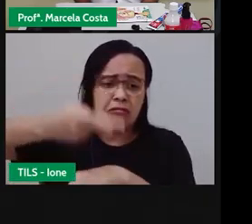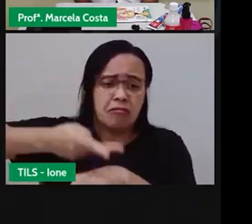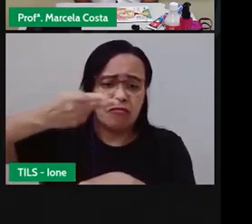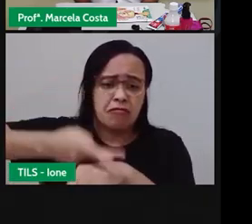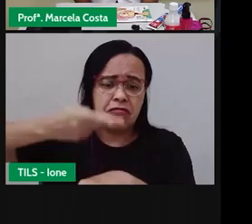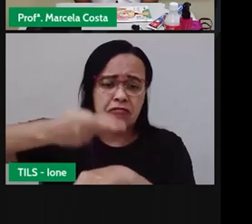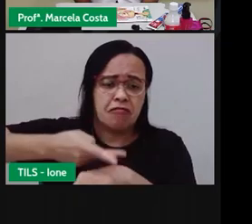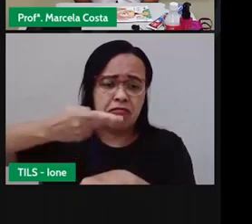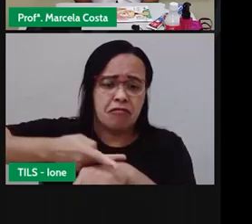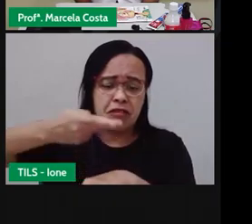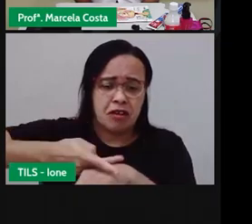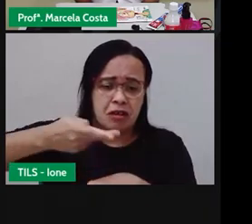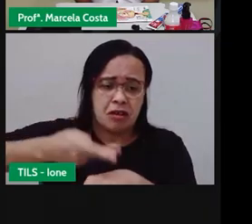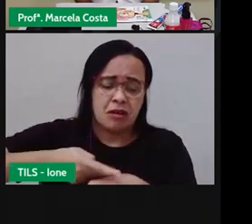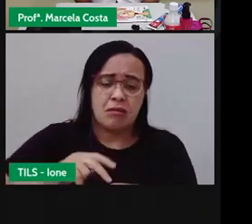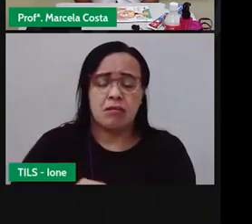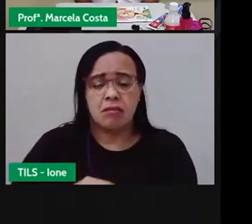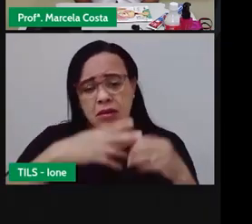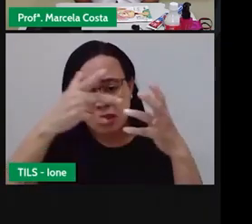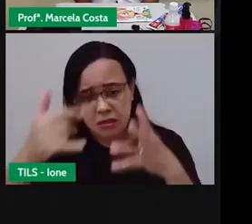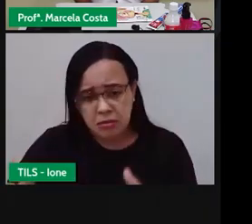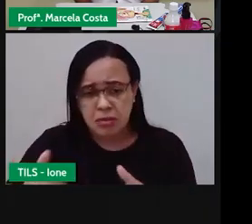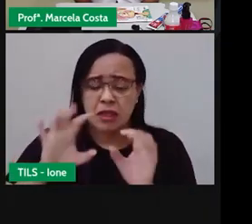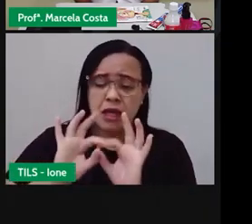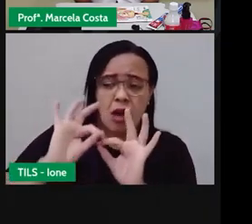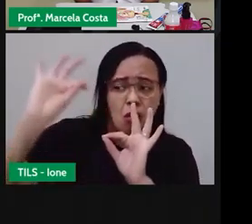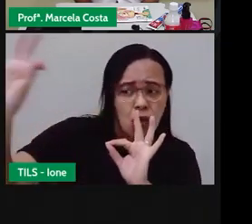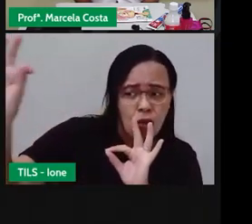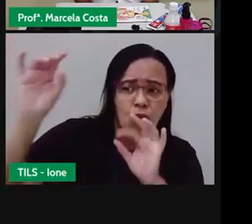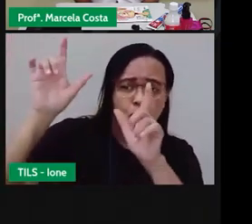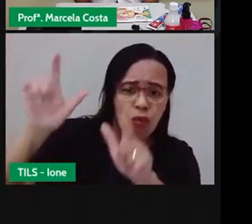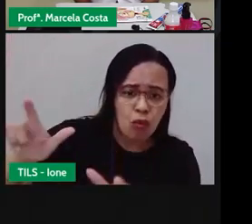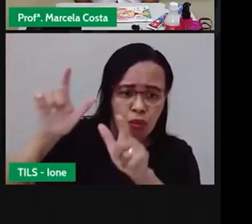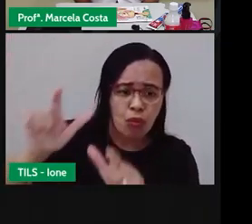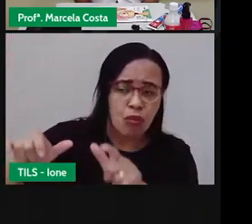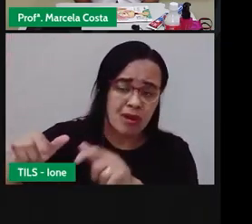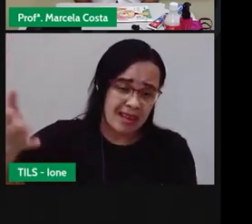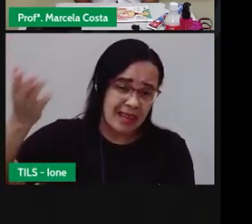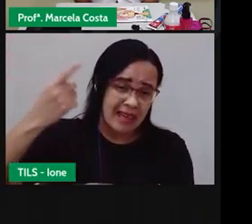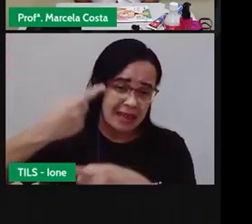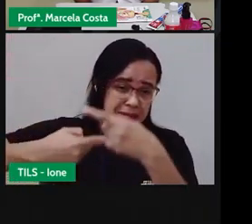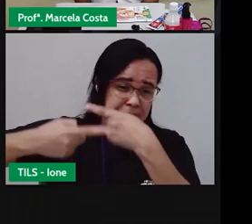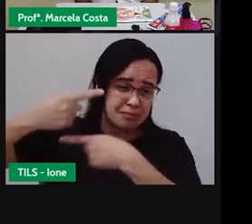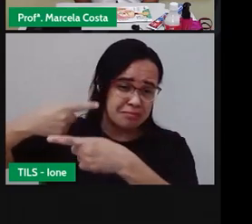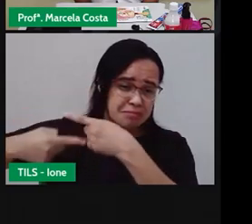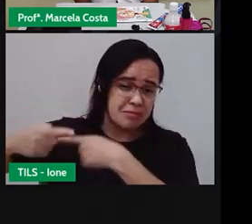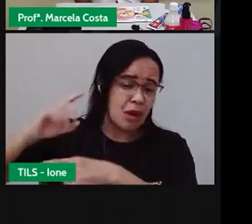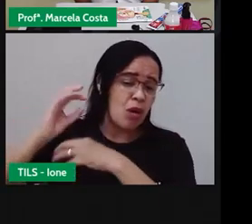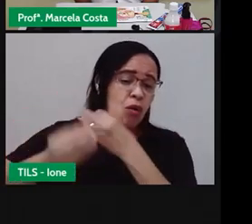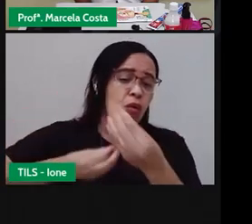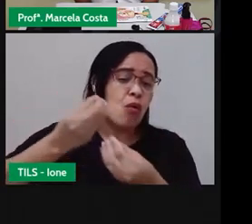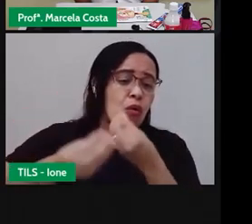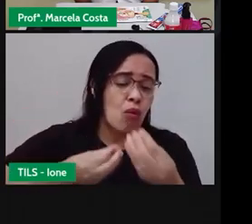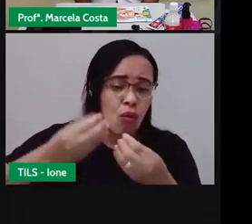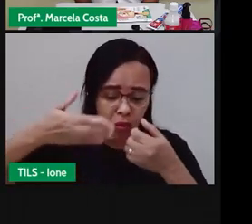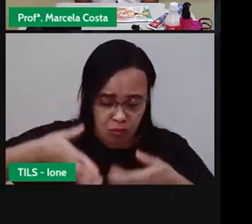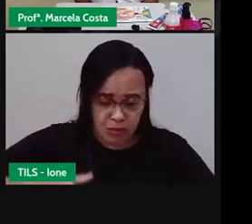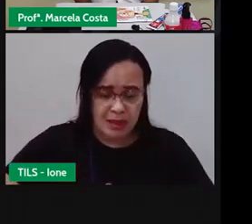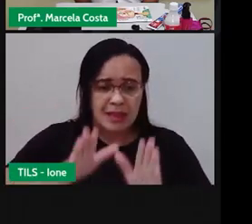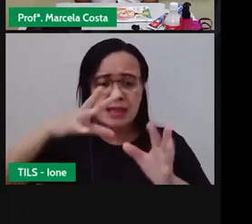íntimos. Dizem que numa terra longe daqui, os meus ancestrais foram criados. Nasci da mistura de